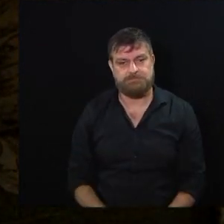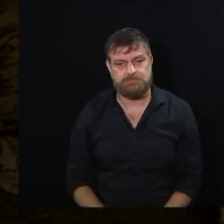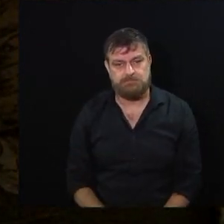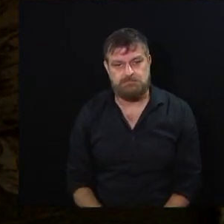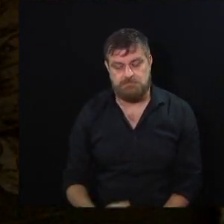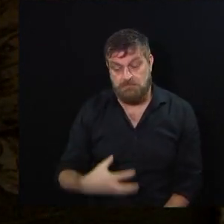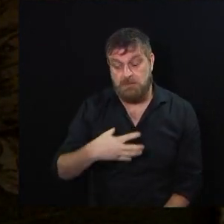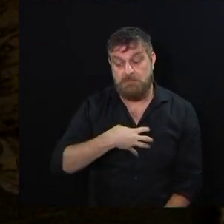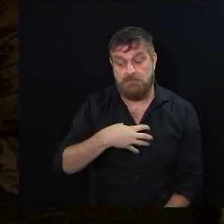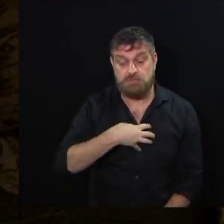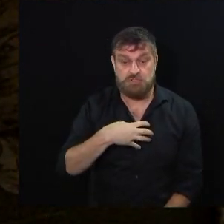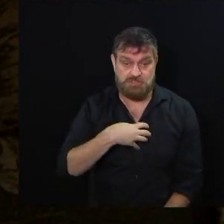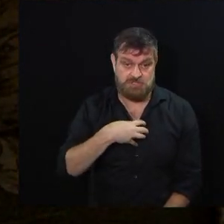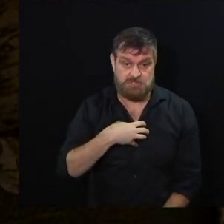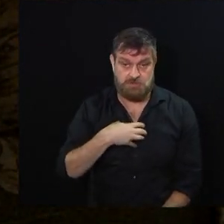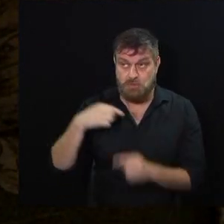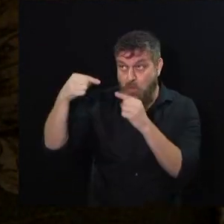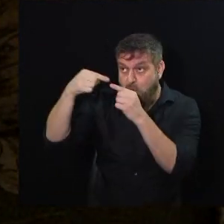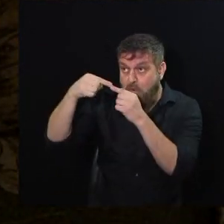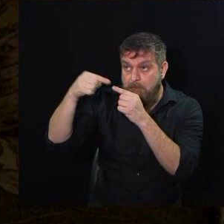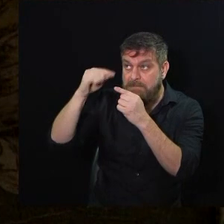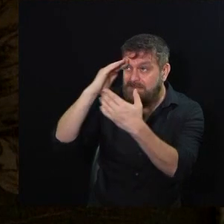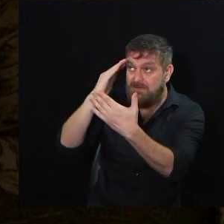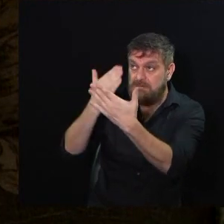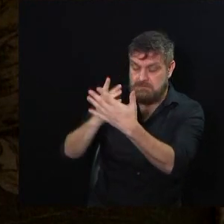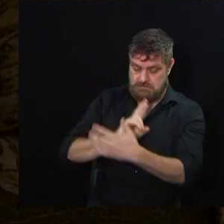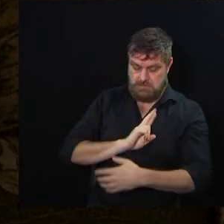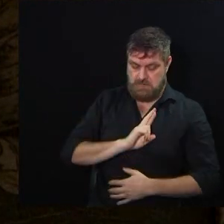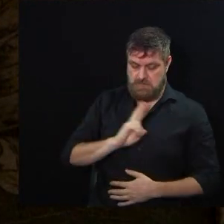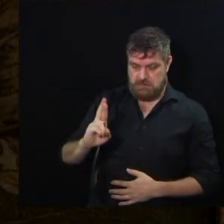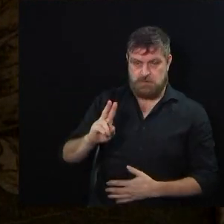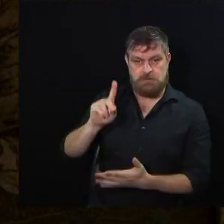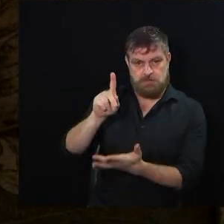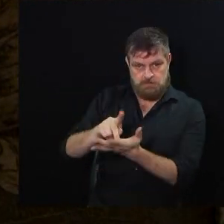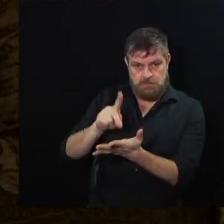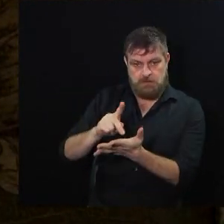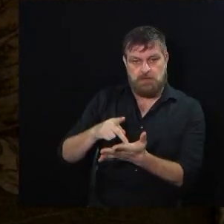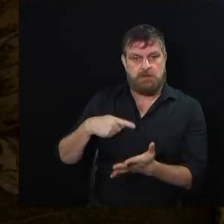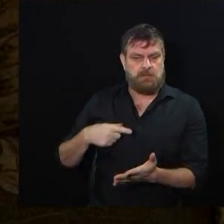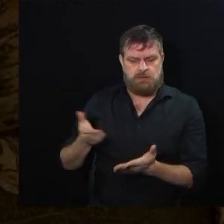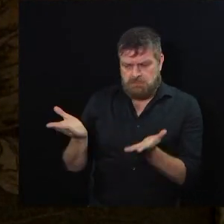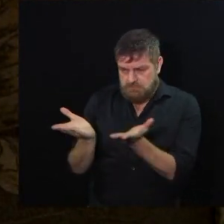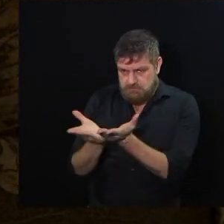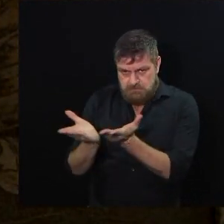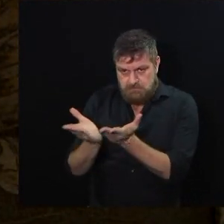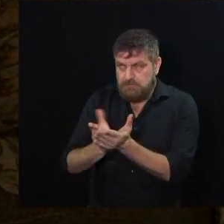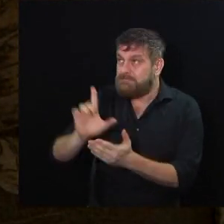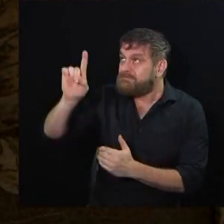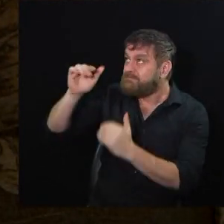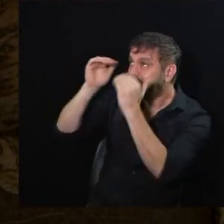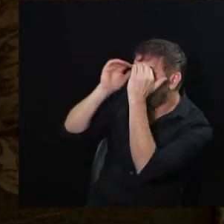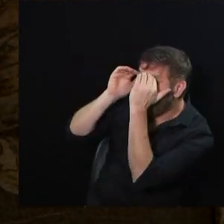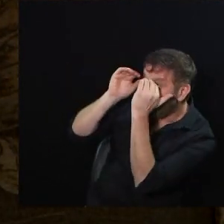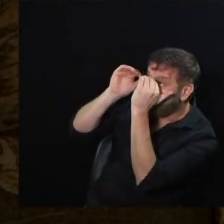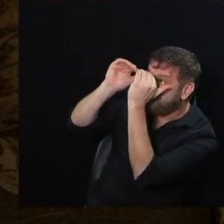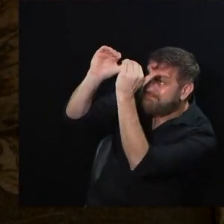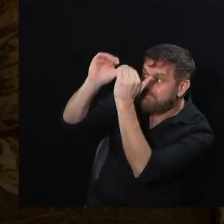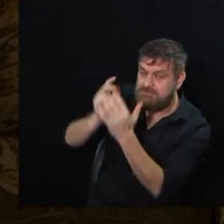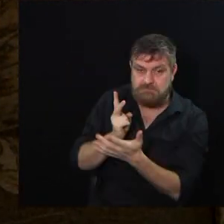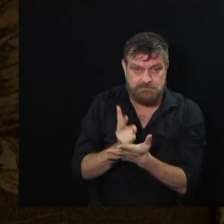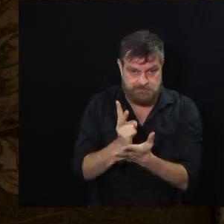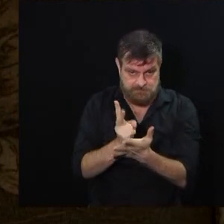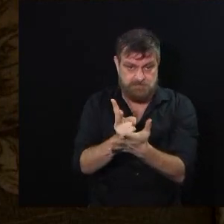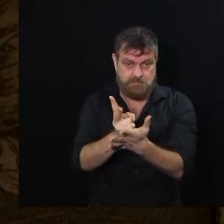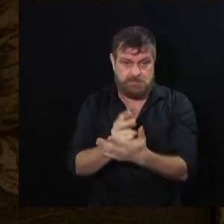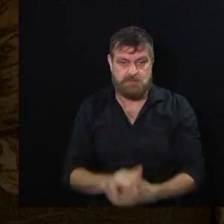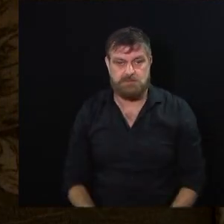É, religião, realmente eu sou um crente, eu sou temente a Deus, sempre fui, fui casado